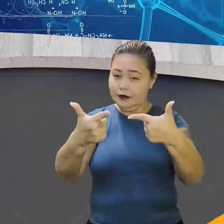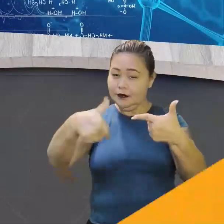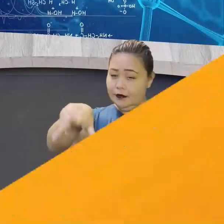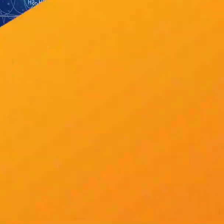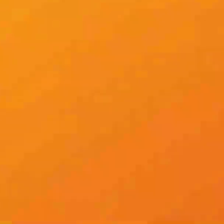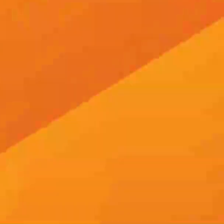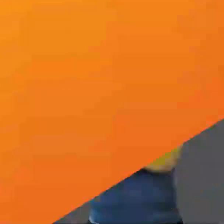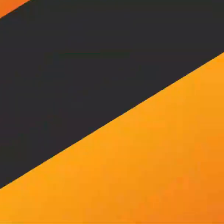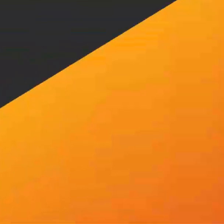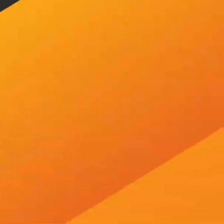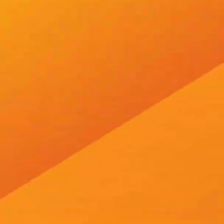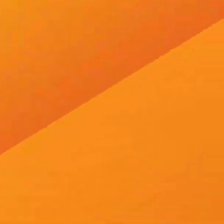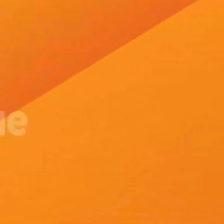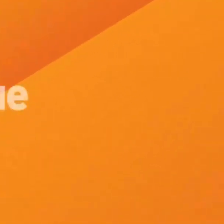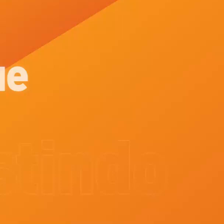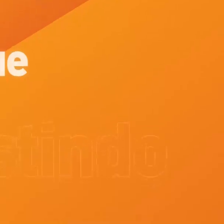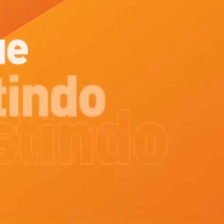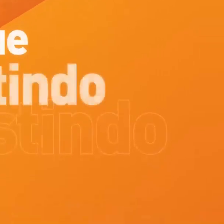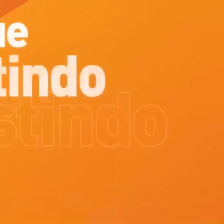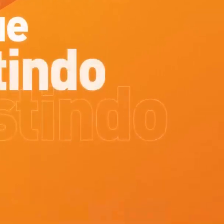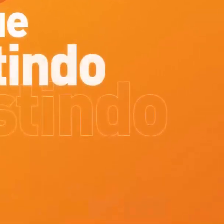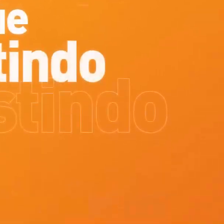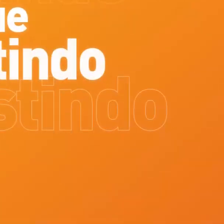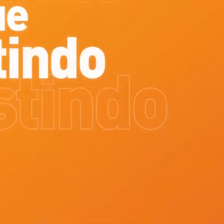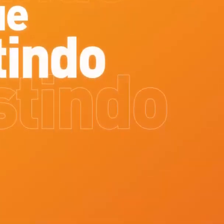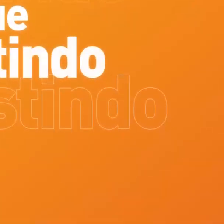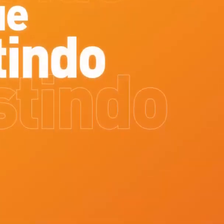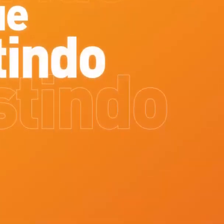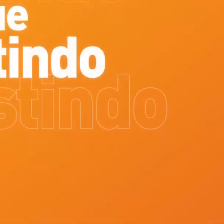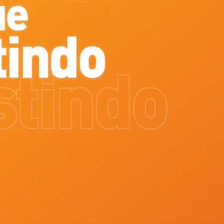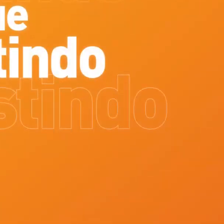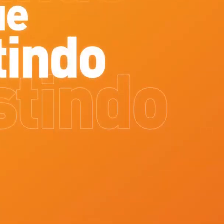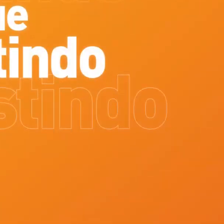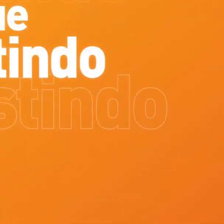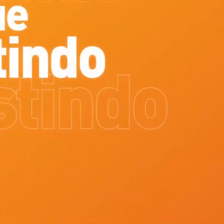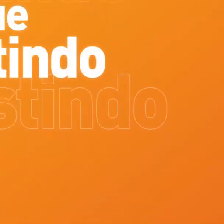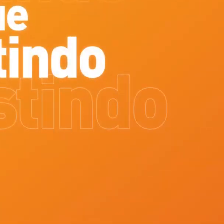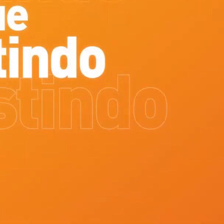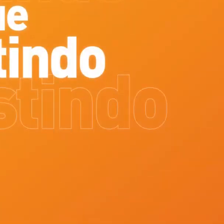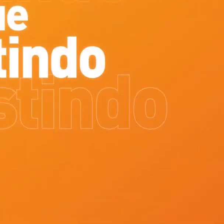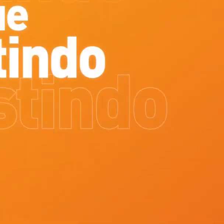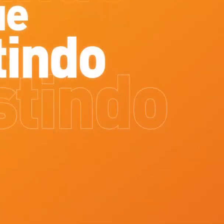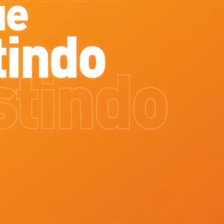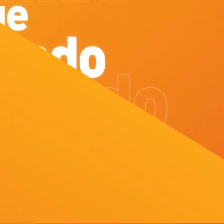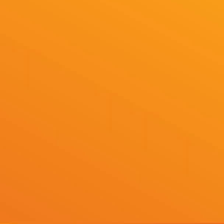meu caro aluno!